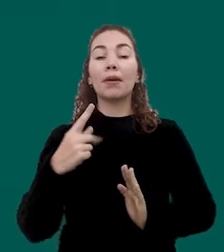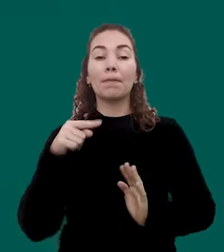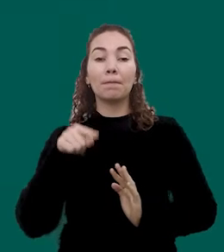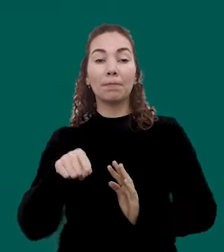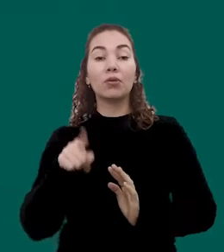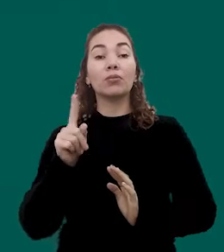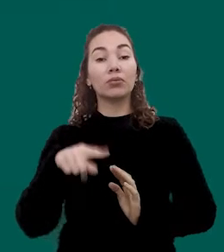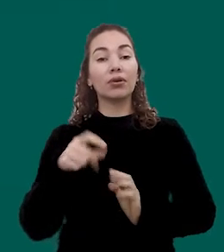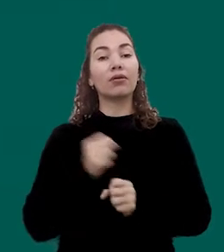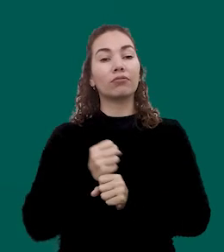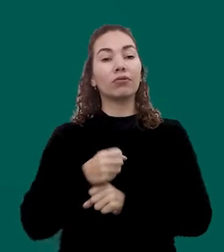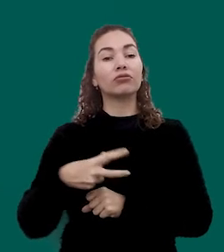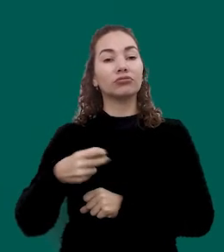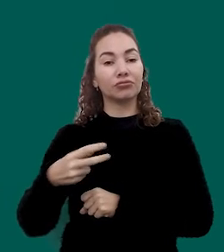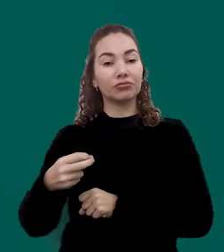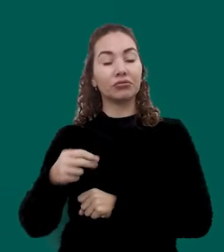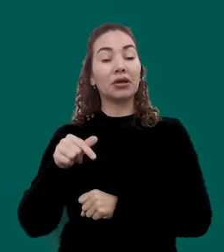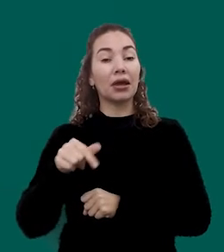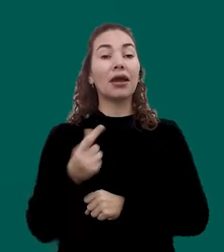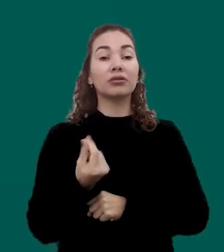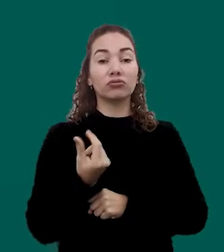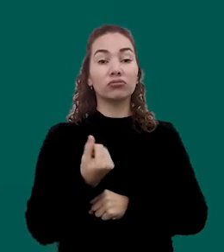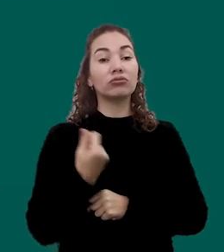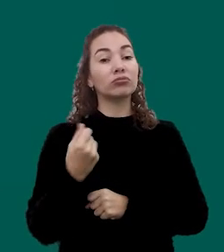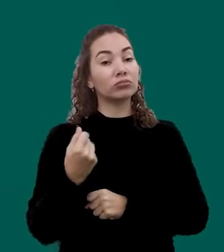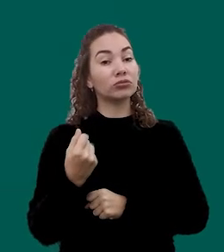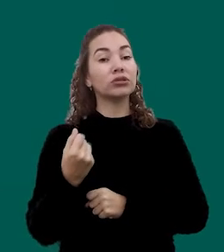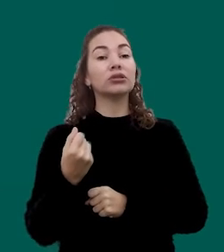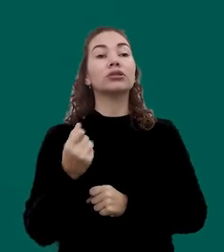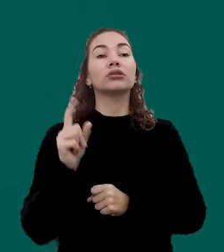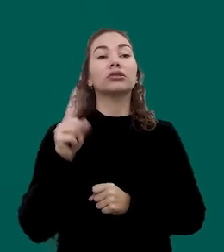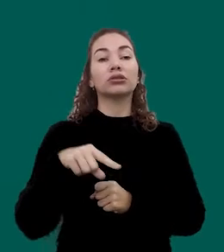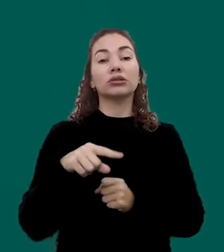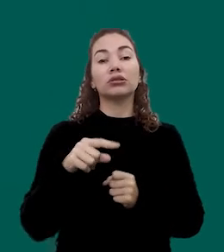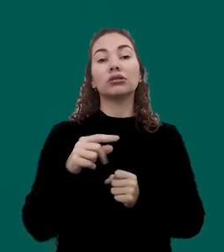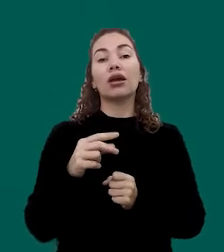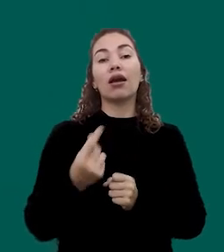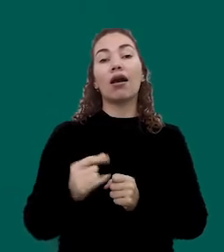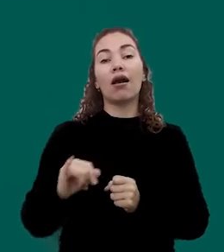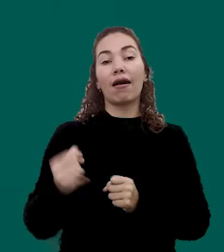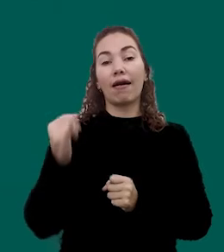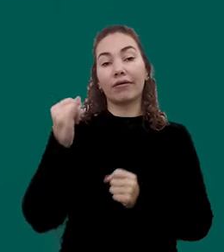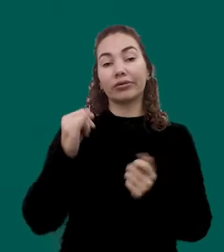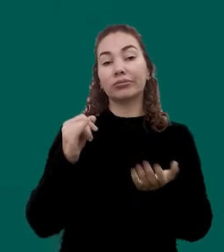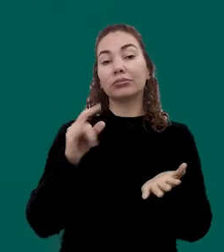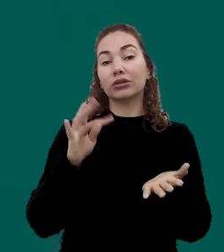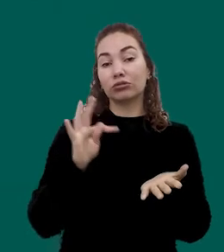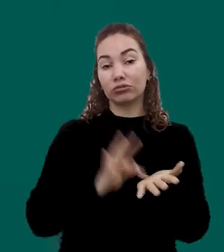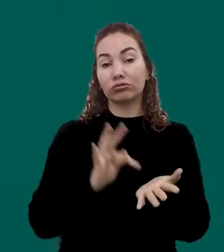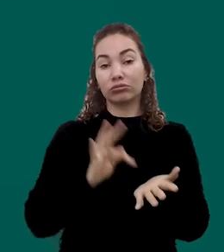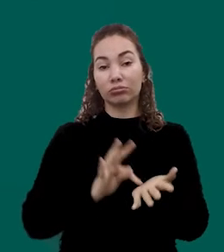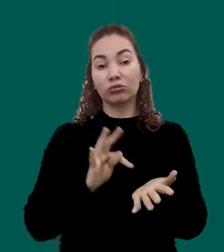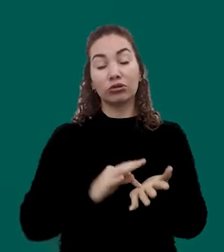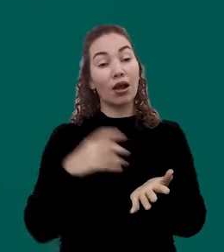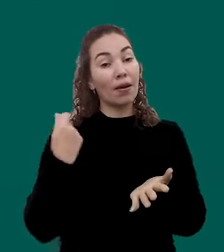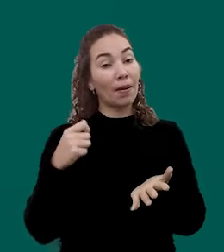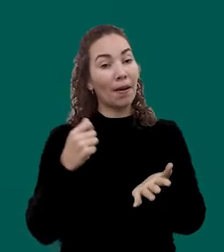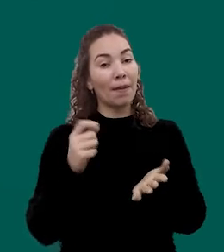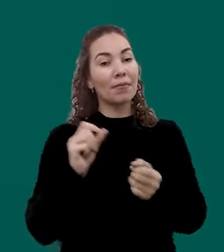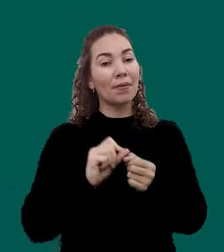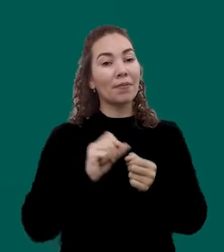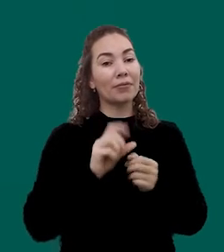2020. Então, esses valores são considerados rendimentos tributáveis e devem ser